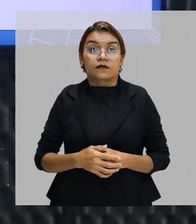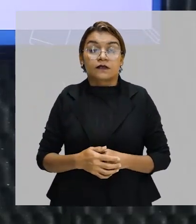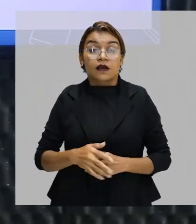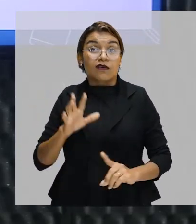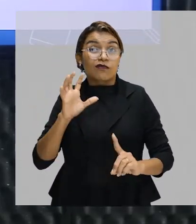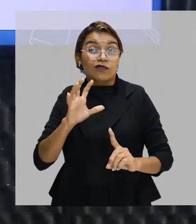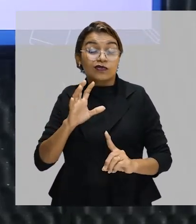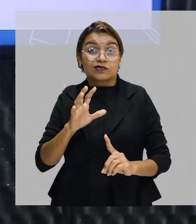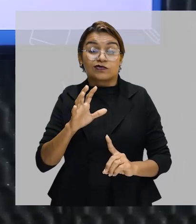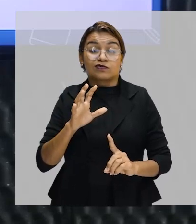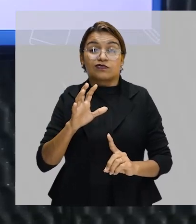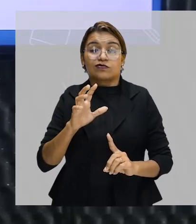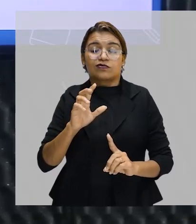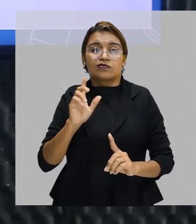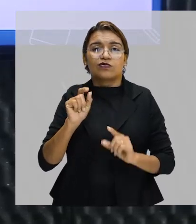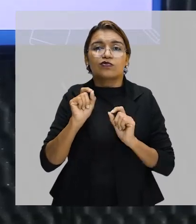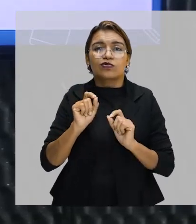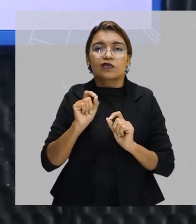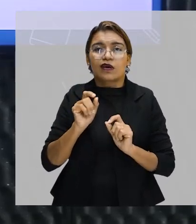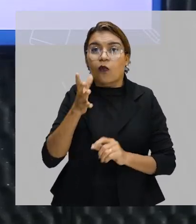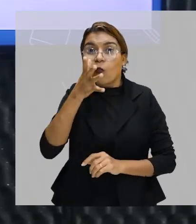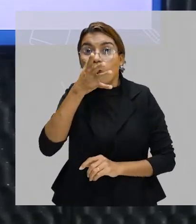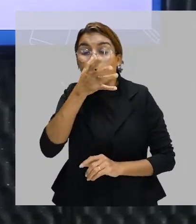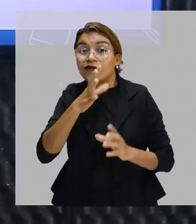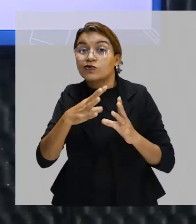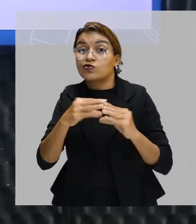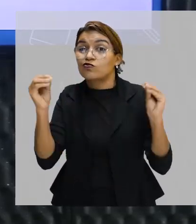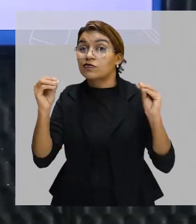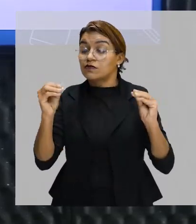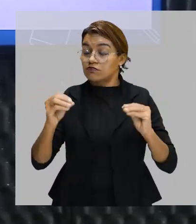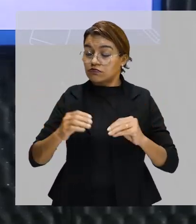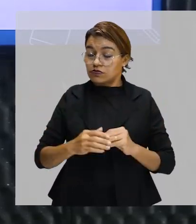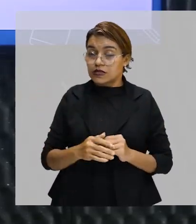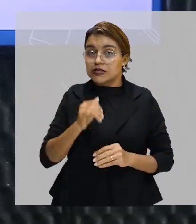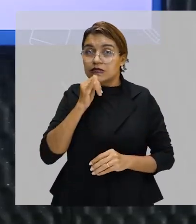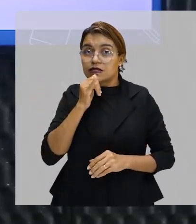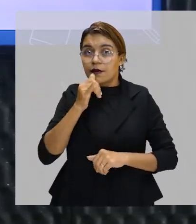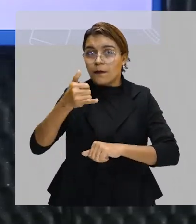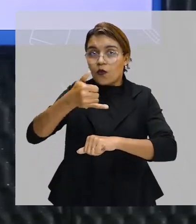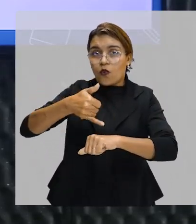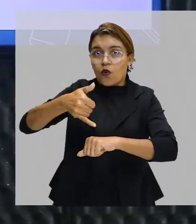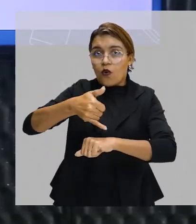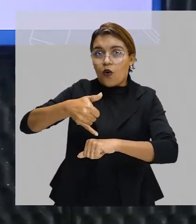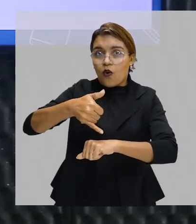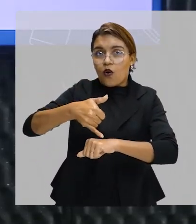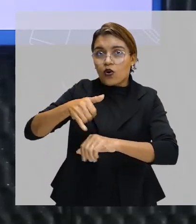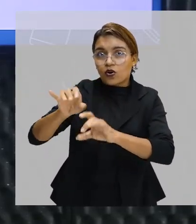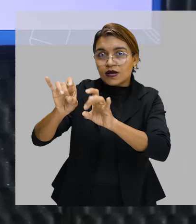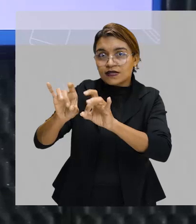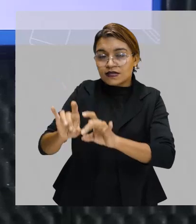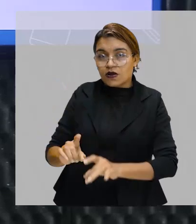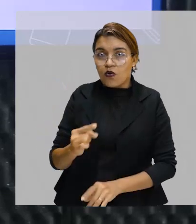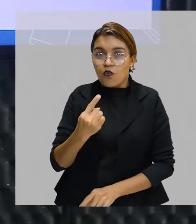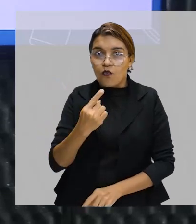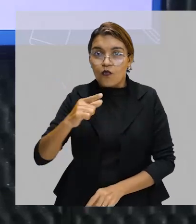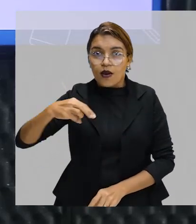extintos. Até porque esses óleos essenciais, para você obter, por exemplo, 1 ml de um óleo